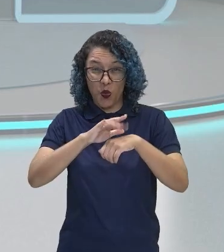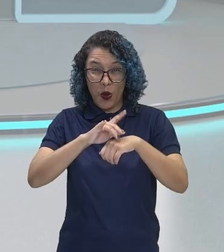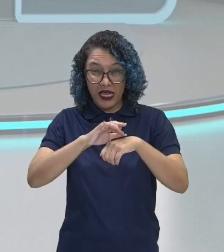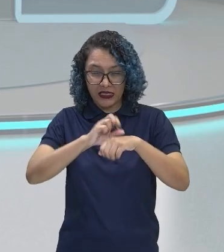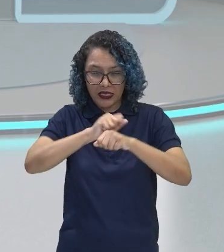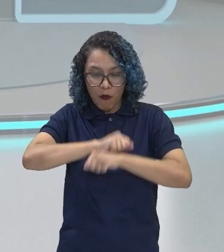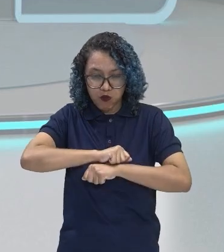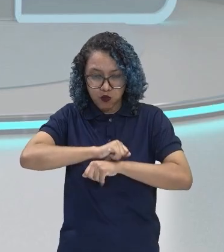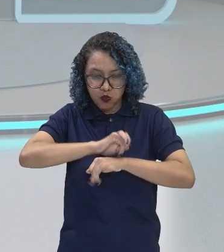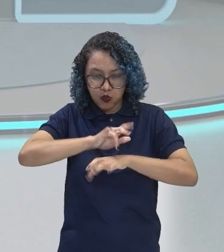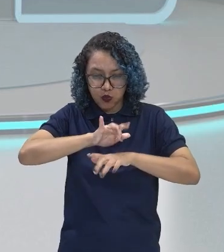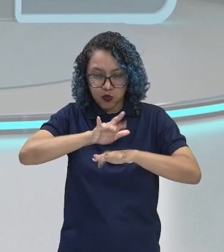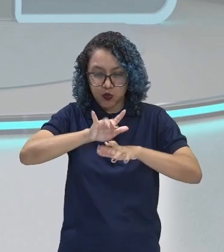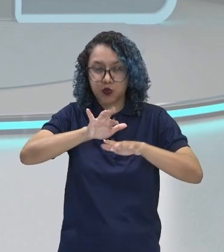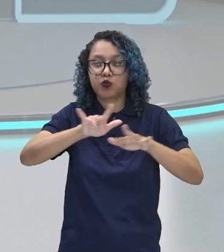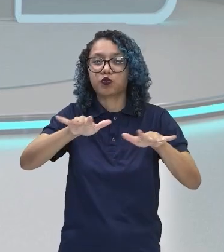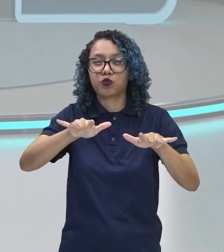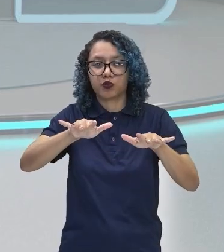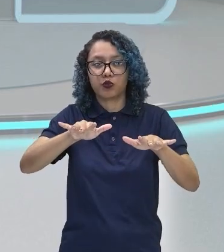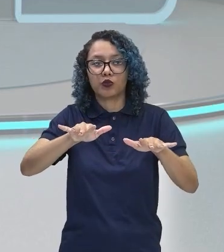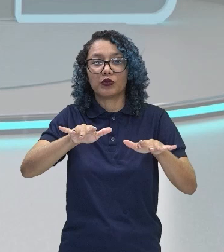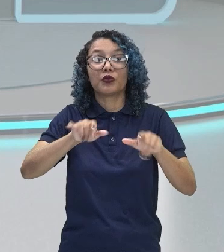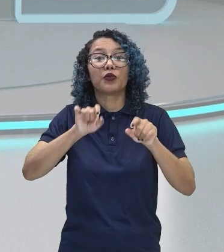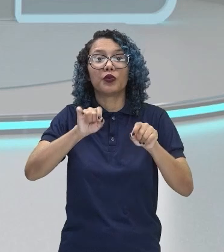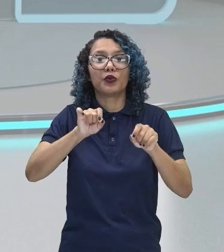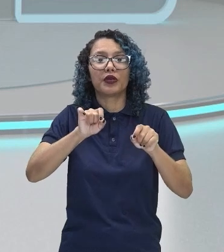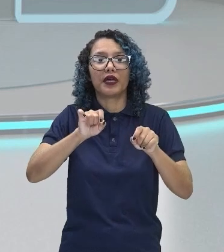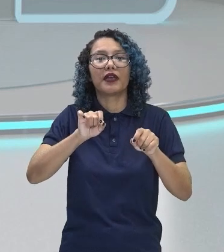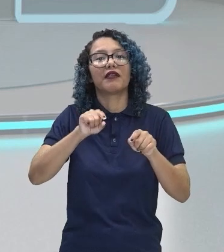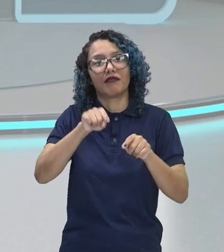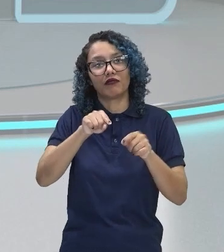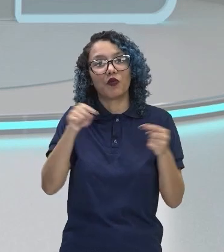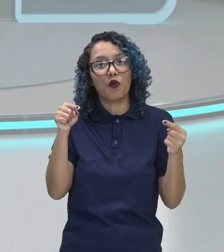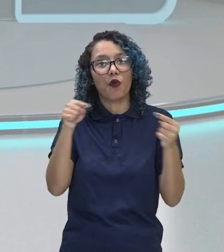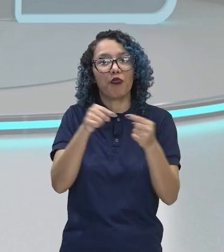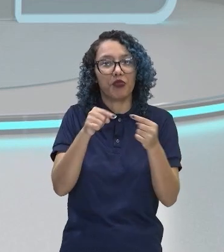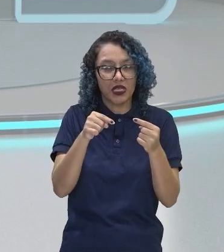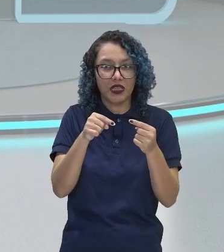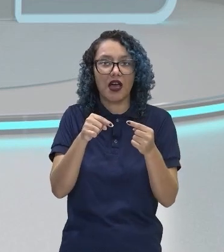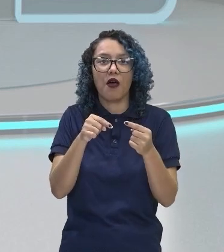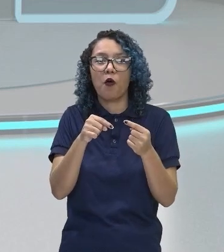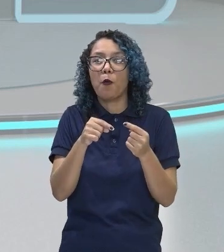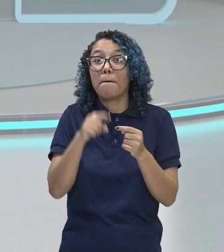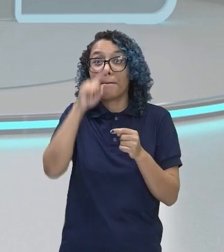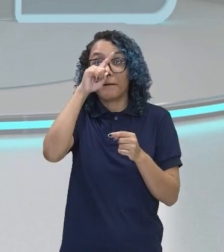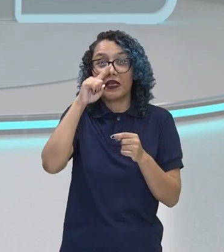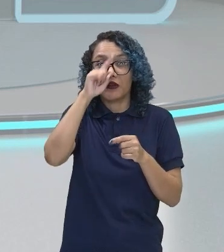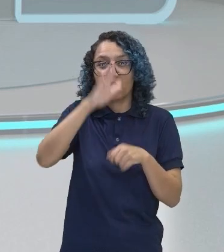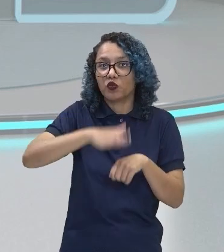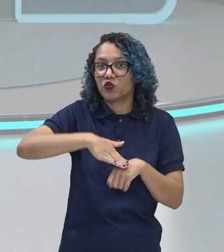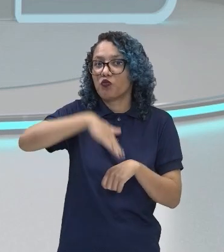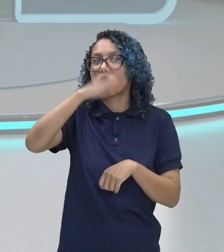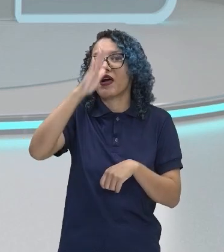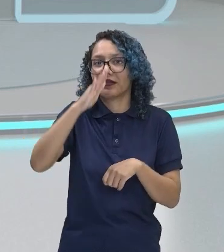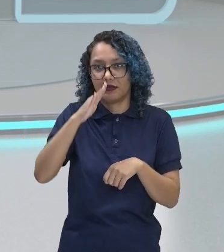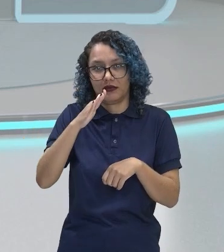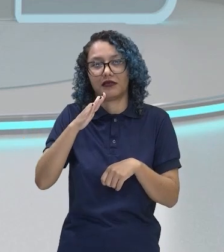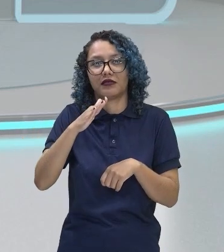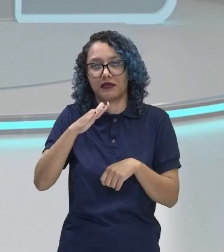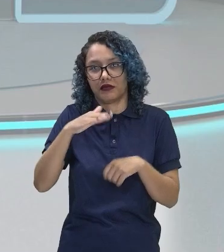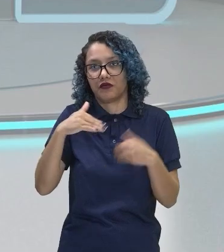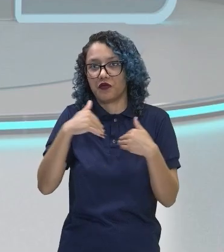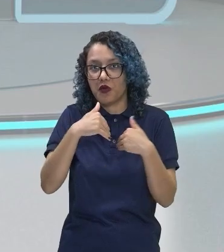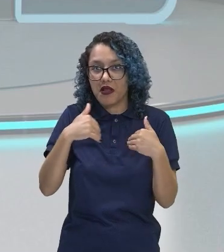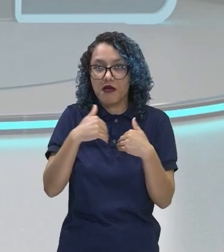né? Espalha tanta doença que ele acaba sendo o animal mais perigoso, mais mortal do planeta, né? O animal